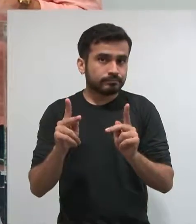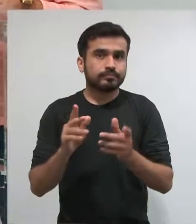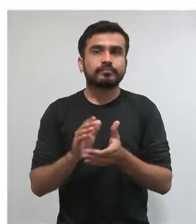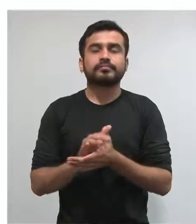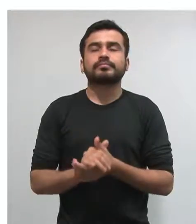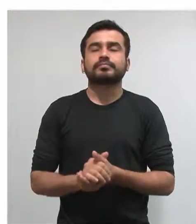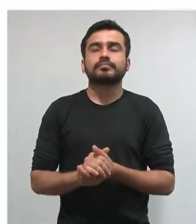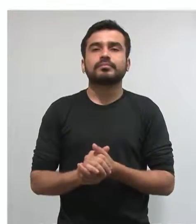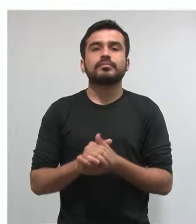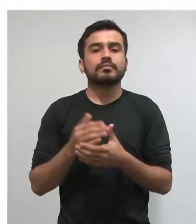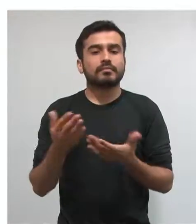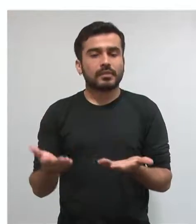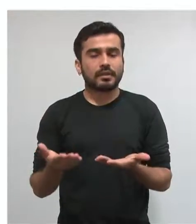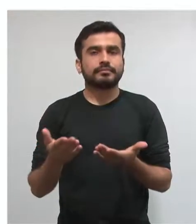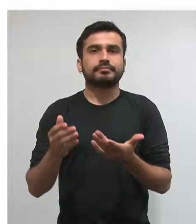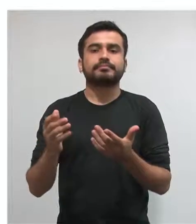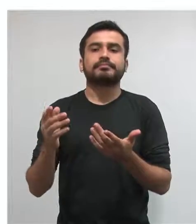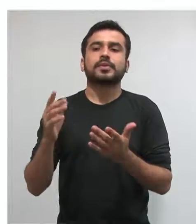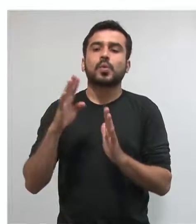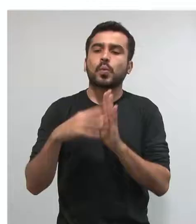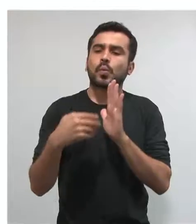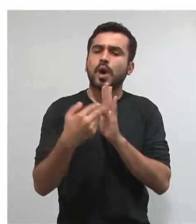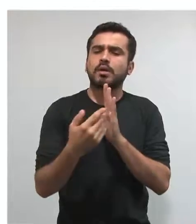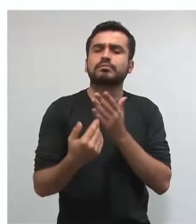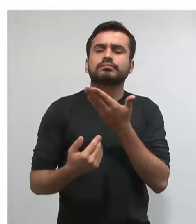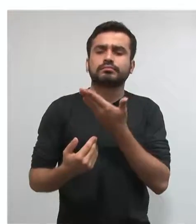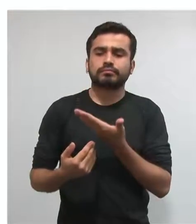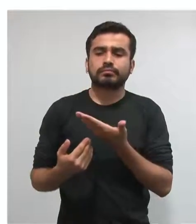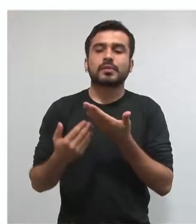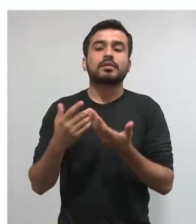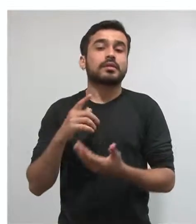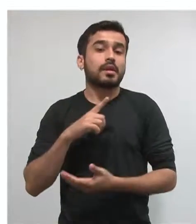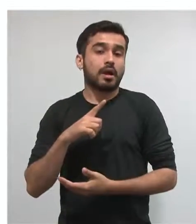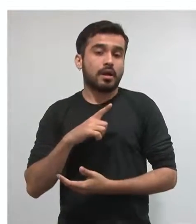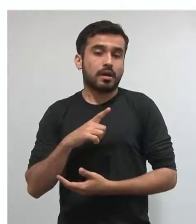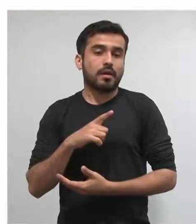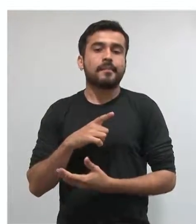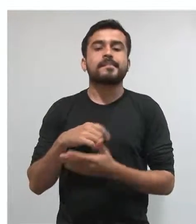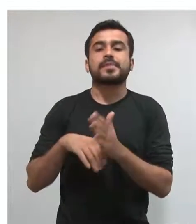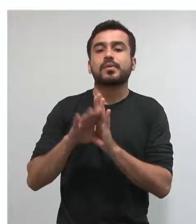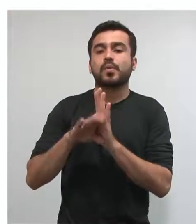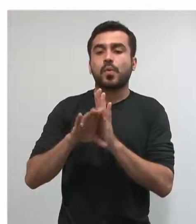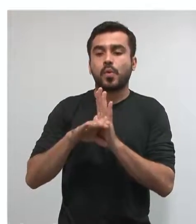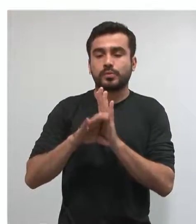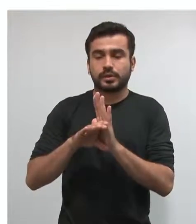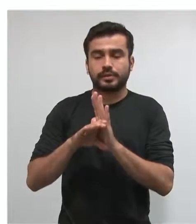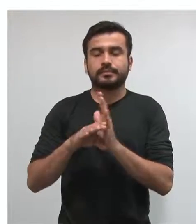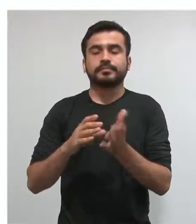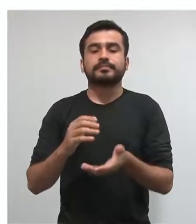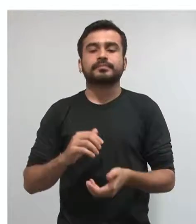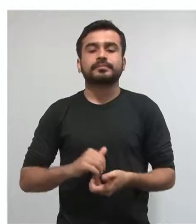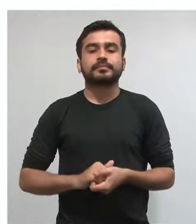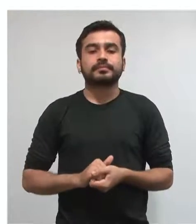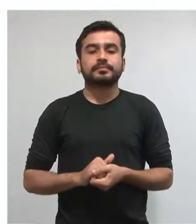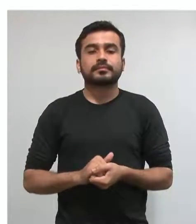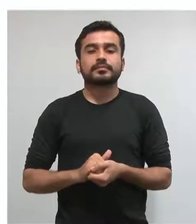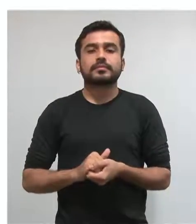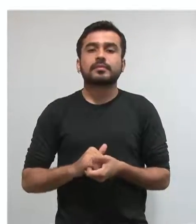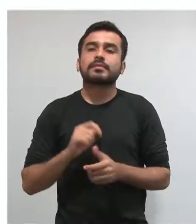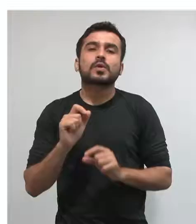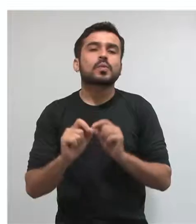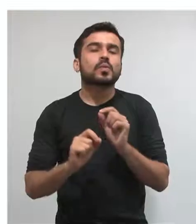vindo aqui para o nosso quadro, a gente tem o conceito de monitoramento estratégico, certo? Como